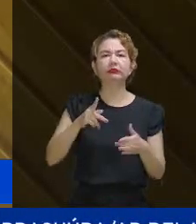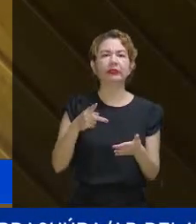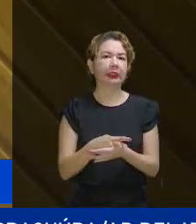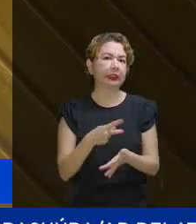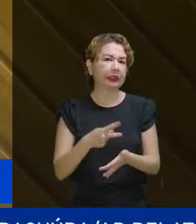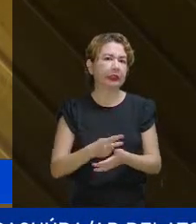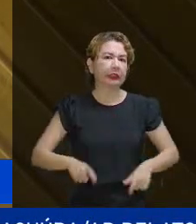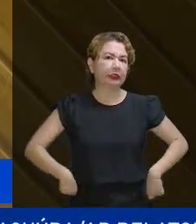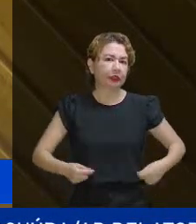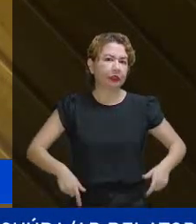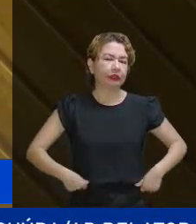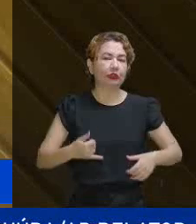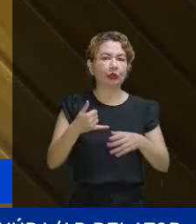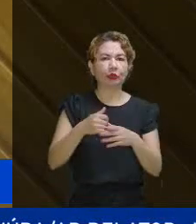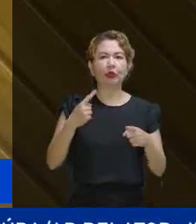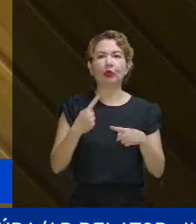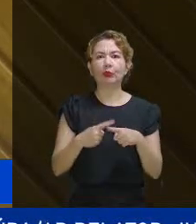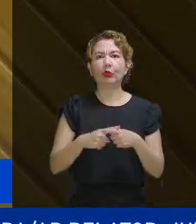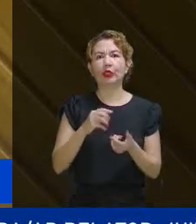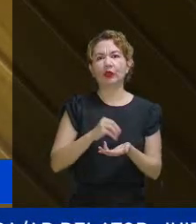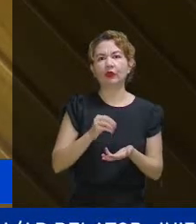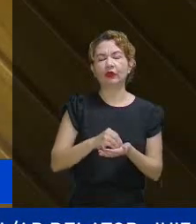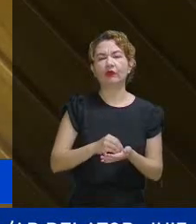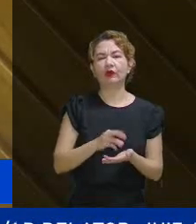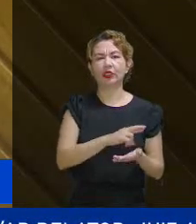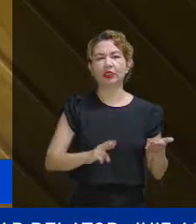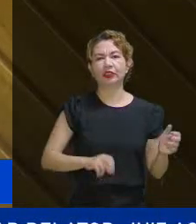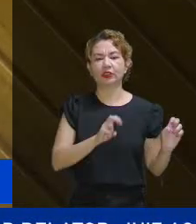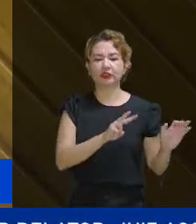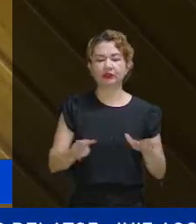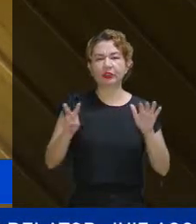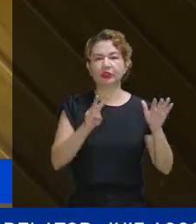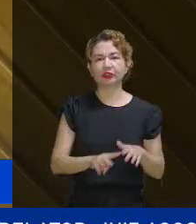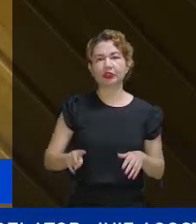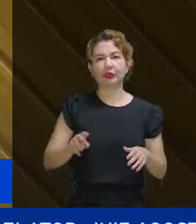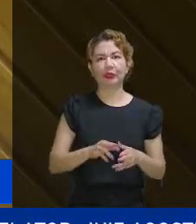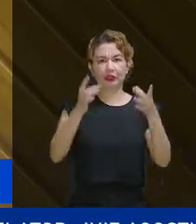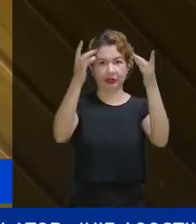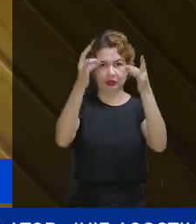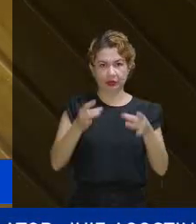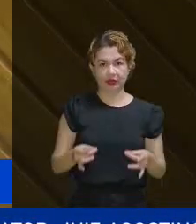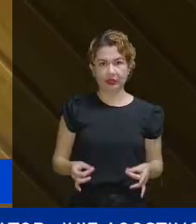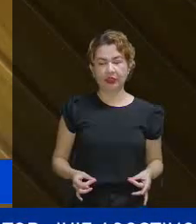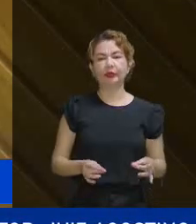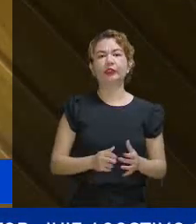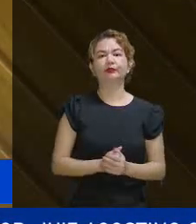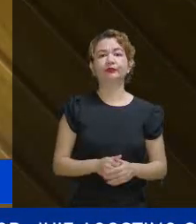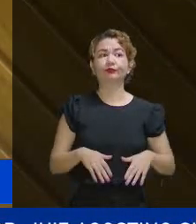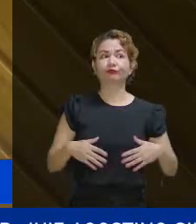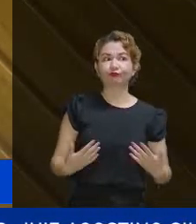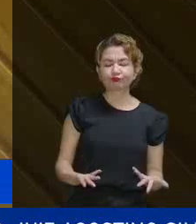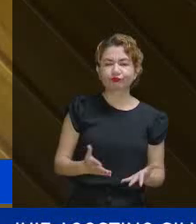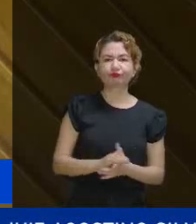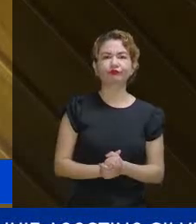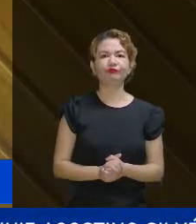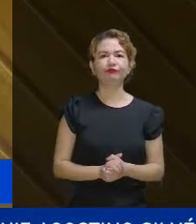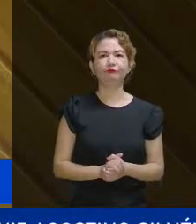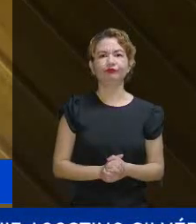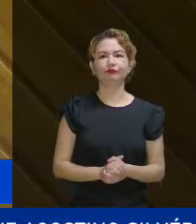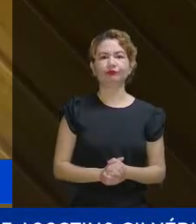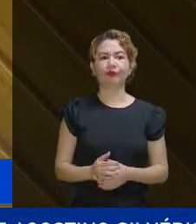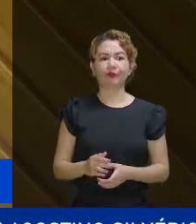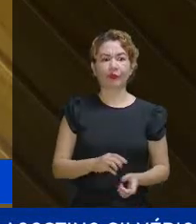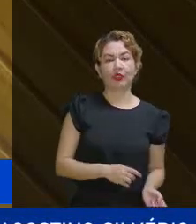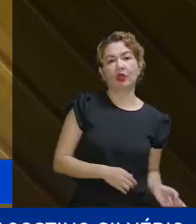irregularidade da despesa com combustível, pois ausência de relatório semanal detalhado do consumo. Mas, assim, se for colocar uma vinda